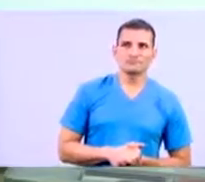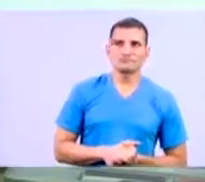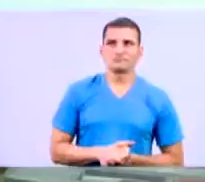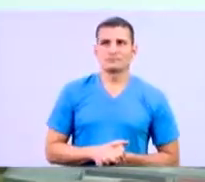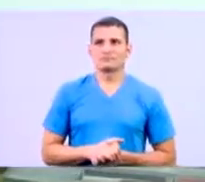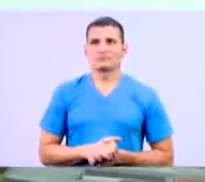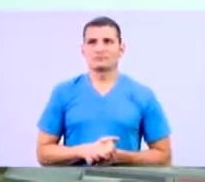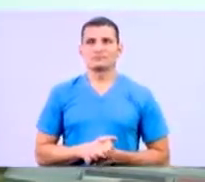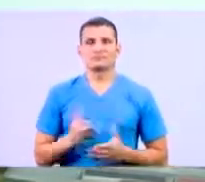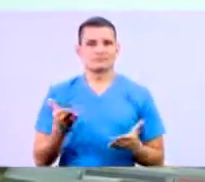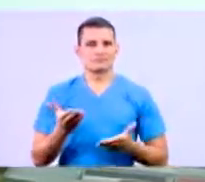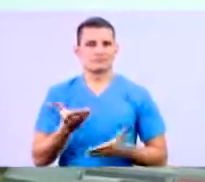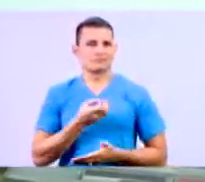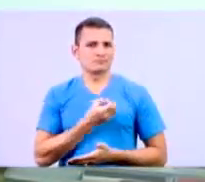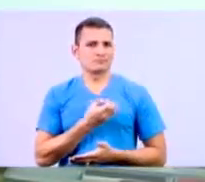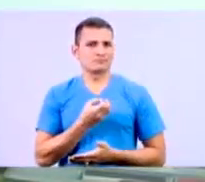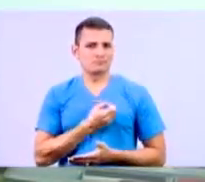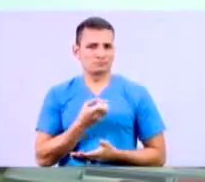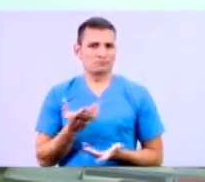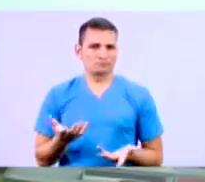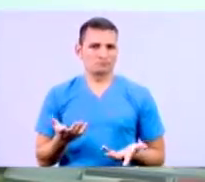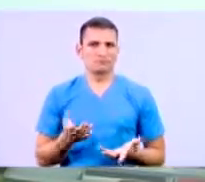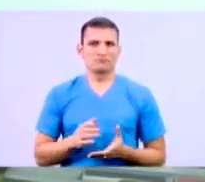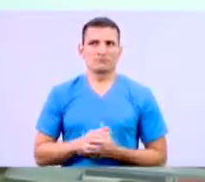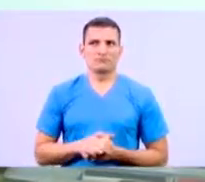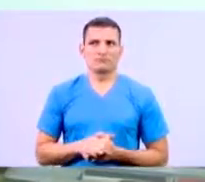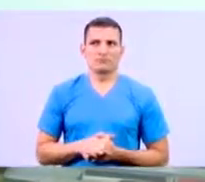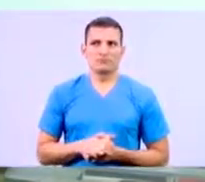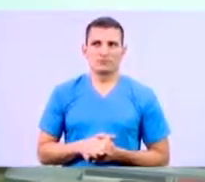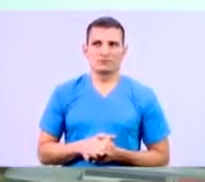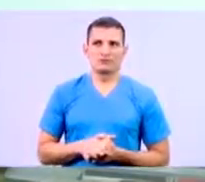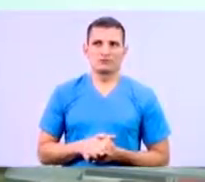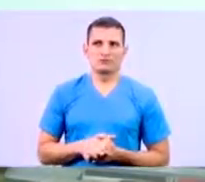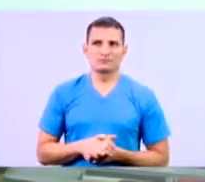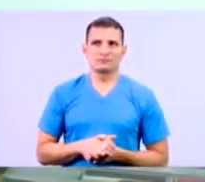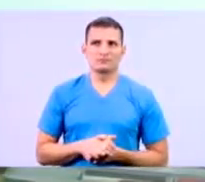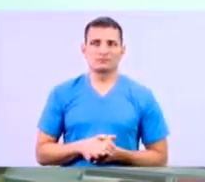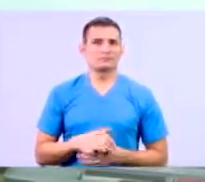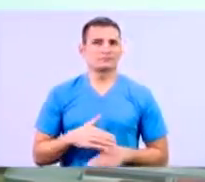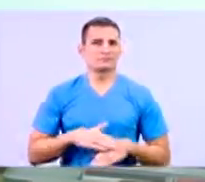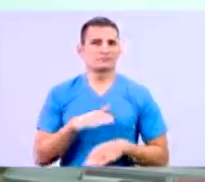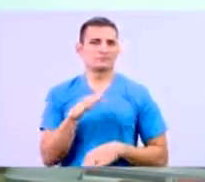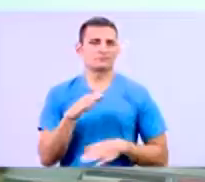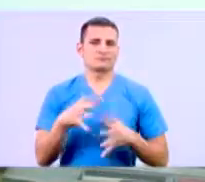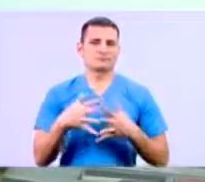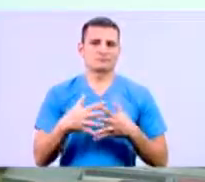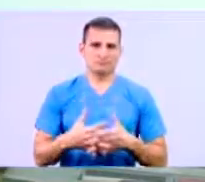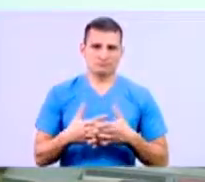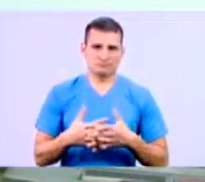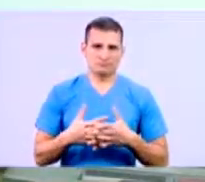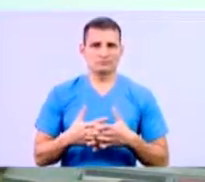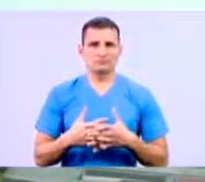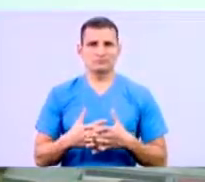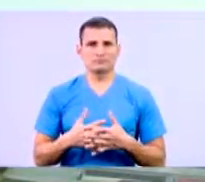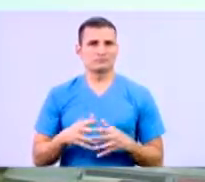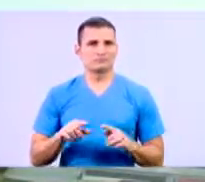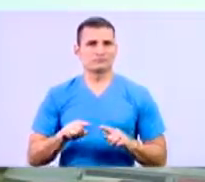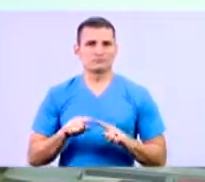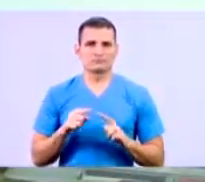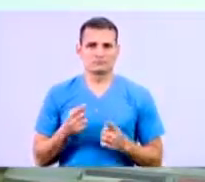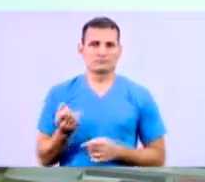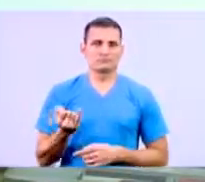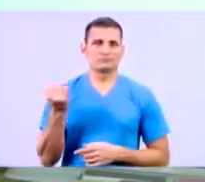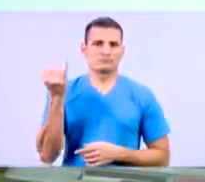está falando um monte de número, né? Está ficando cada vez mais complexo. Mas é fundamental para que a gente